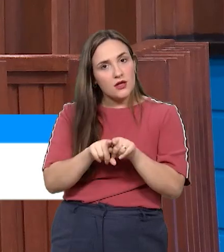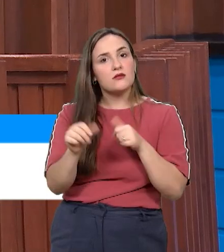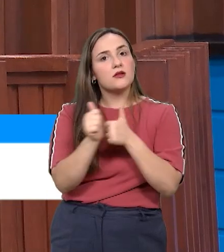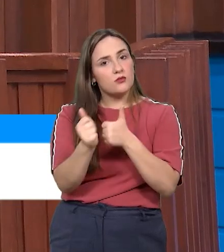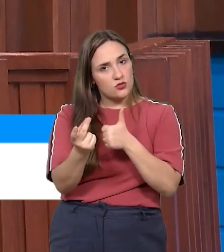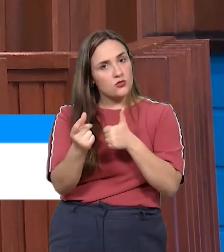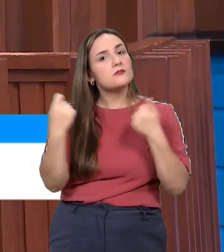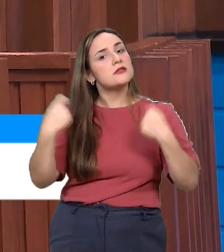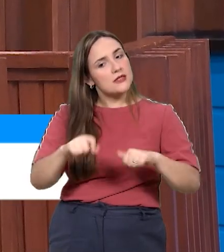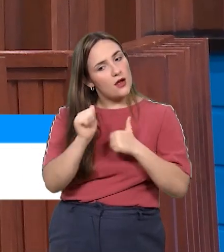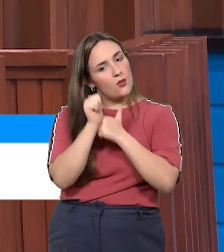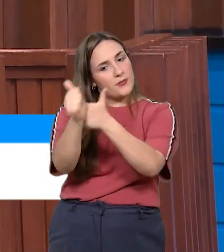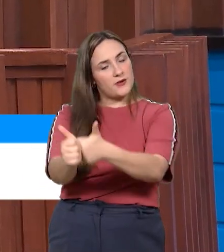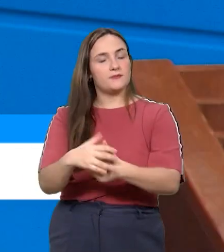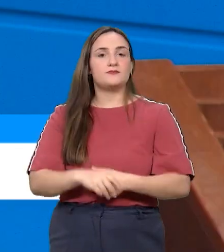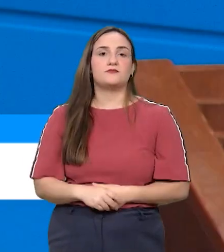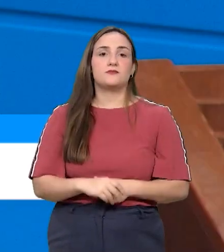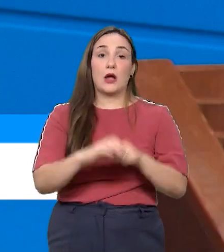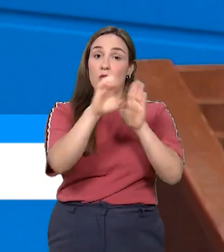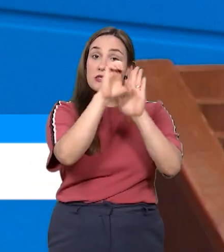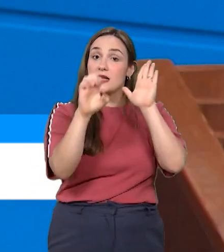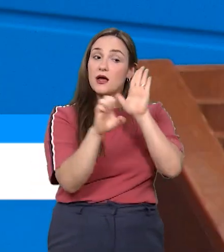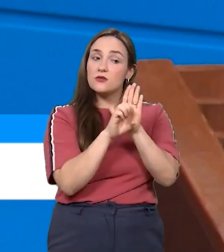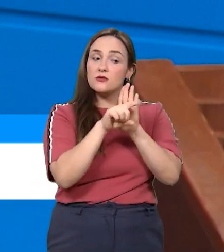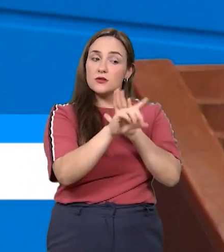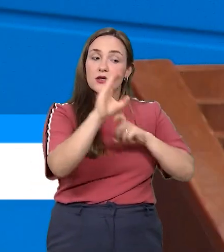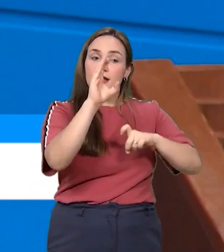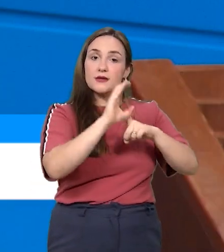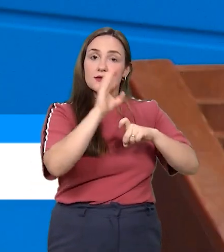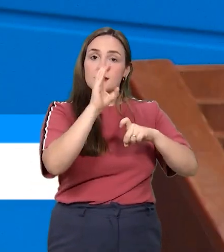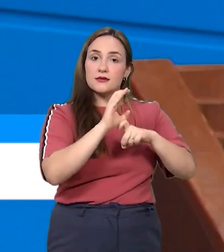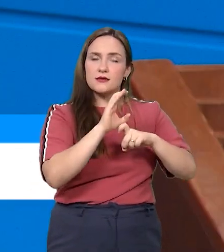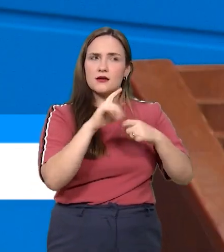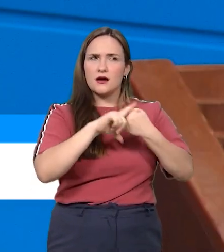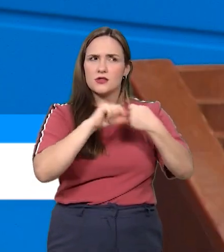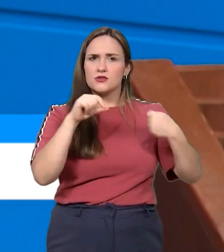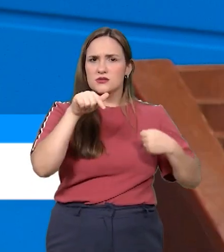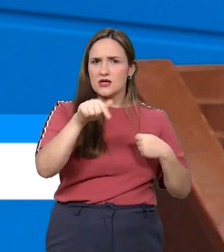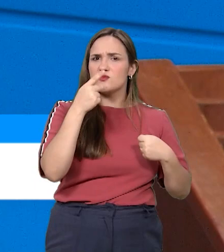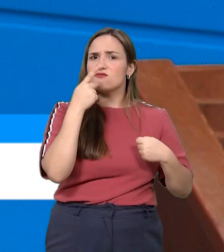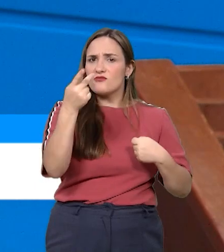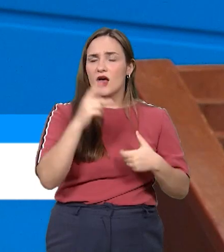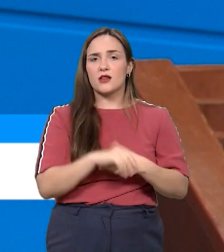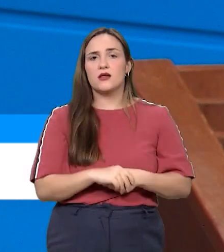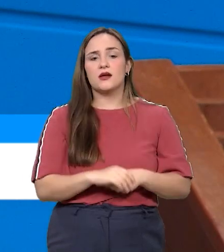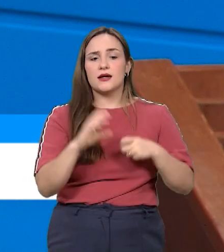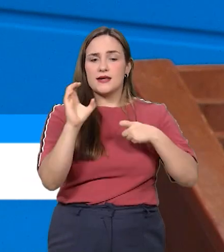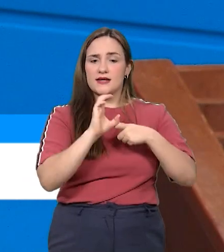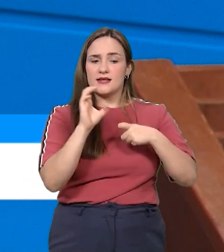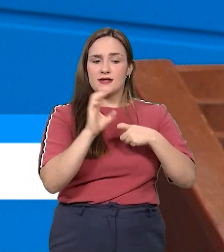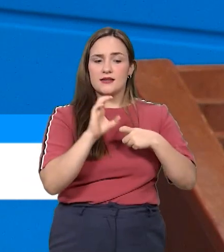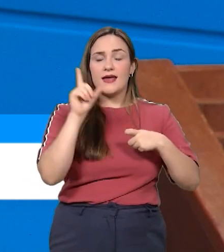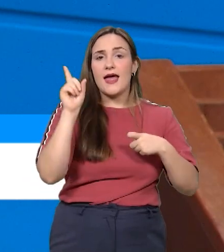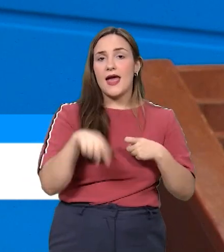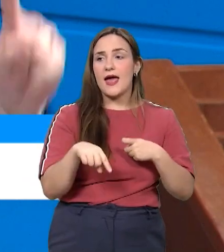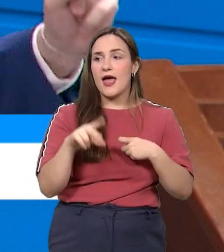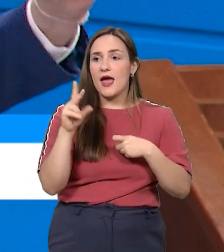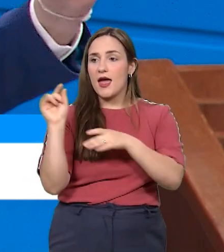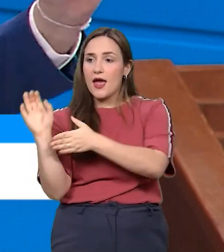também pelo Tribunal de Contas. O Estatuto da CACEMES, artigo 7º, diz que a CACEMES ela